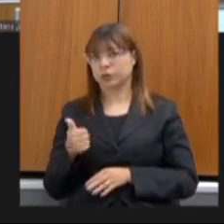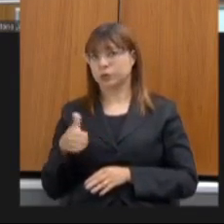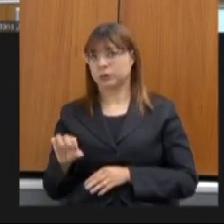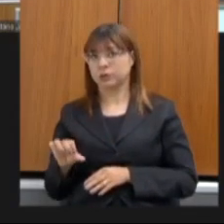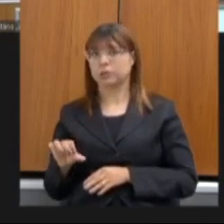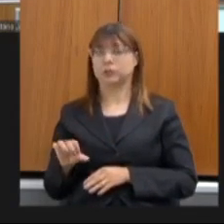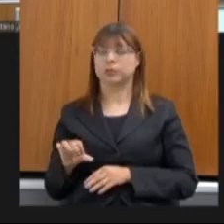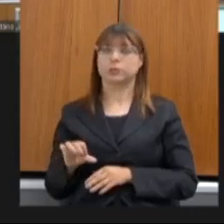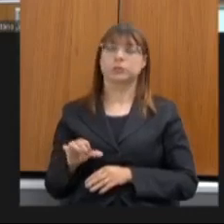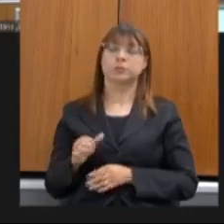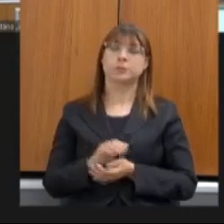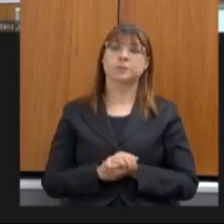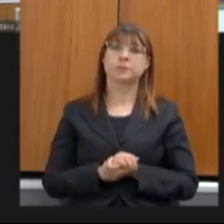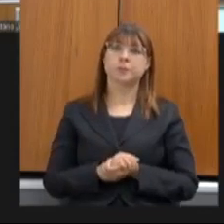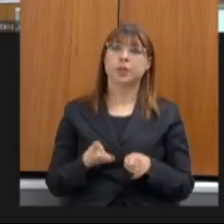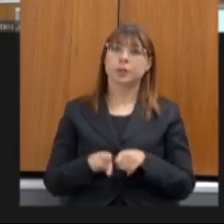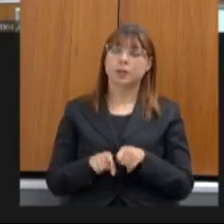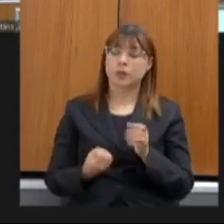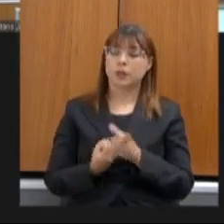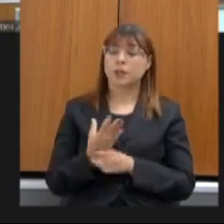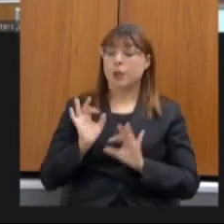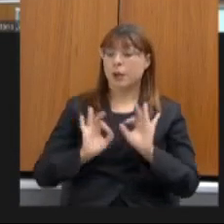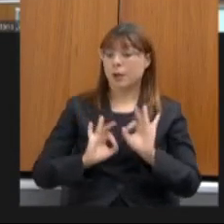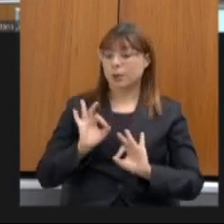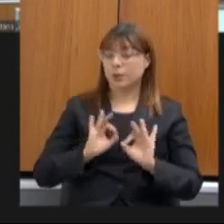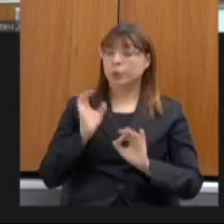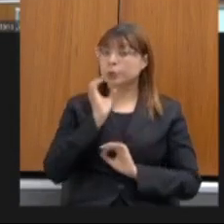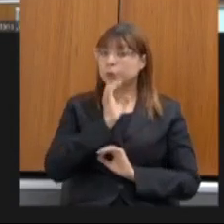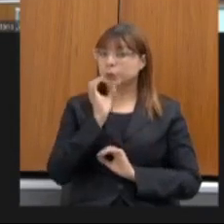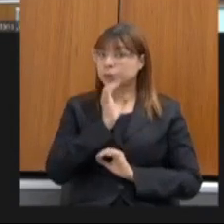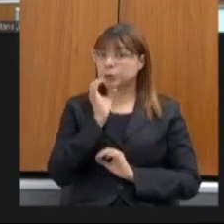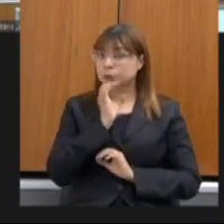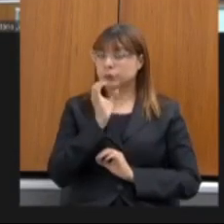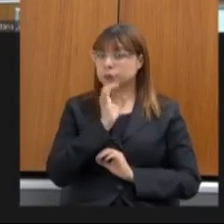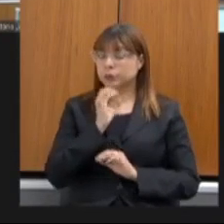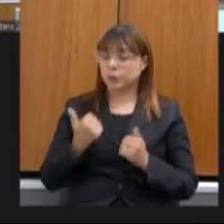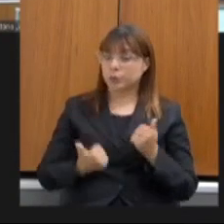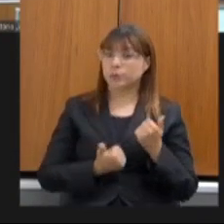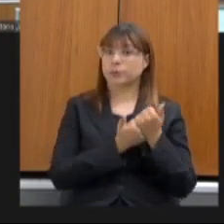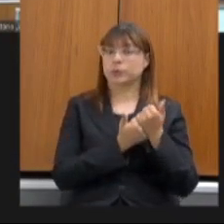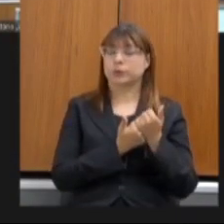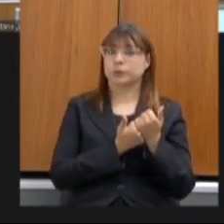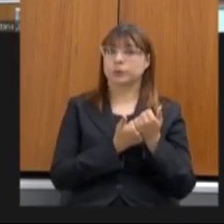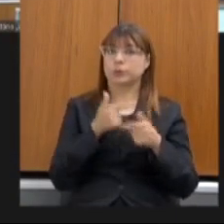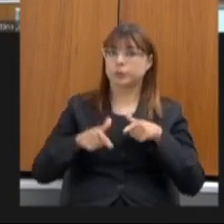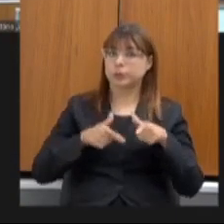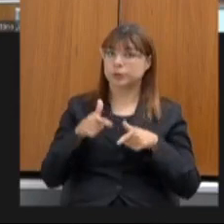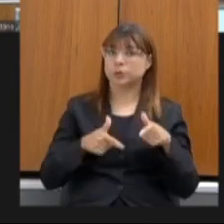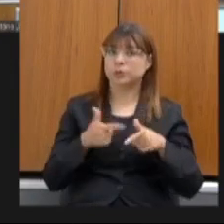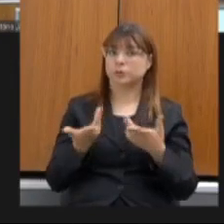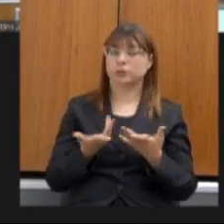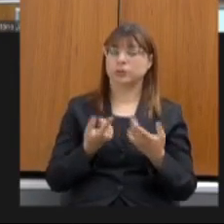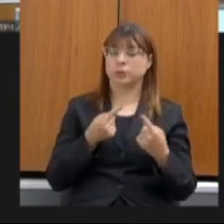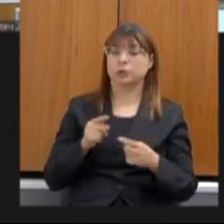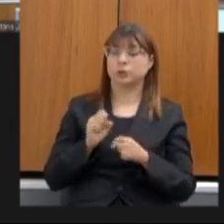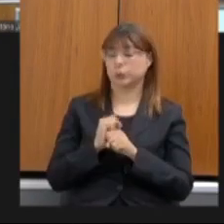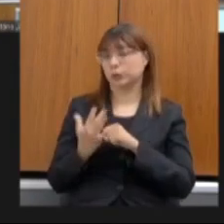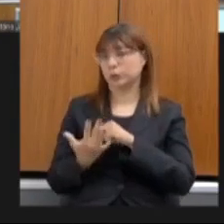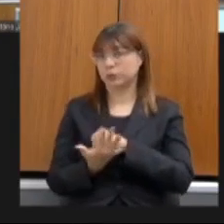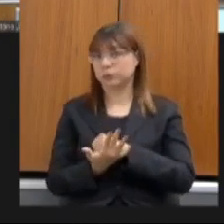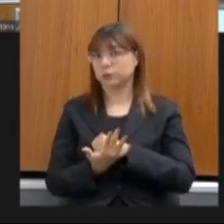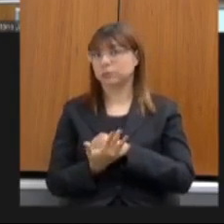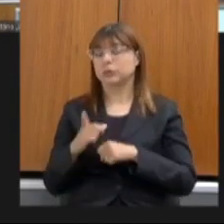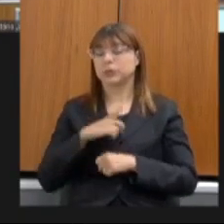vacinas da UFMG e o lançamento do programa emergencial de apoio a ações de enfrentamento pela pandemia tivemos